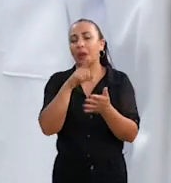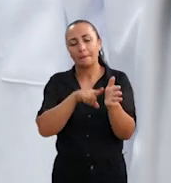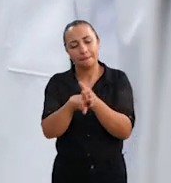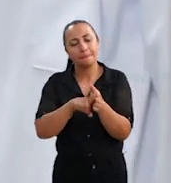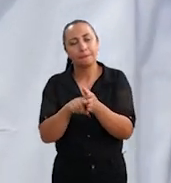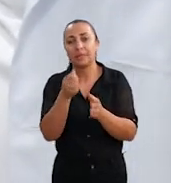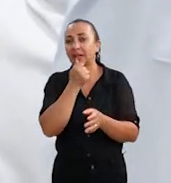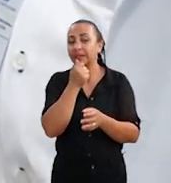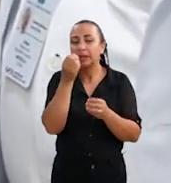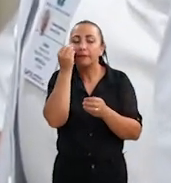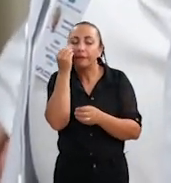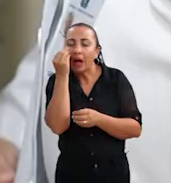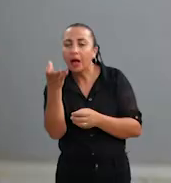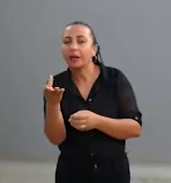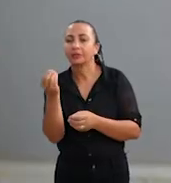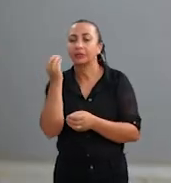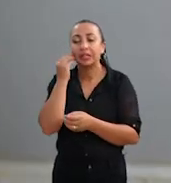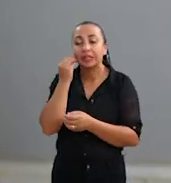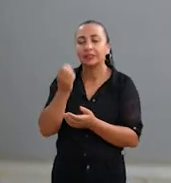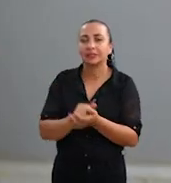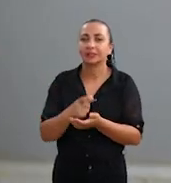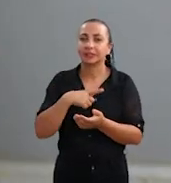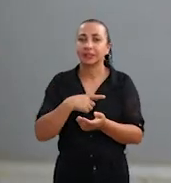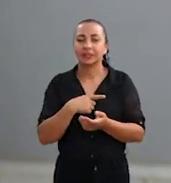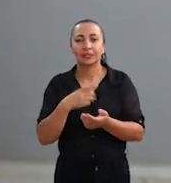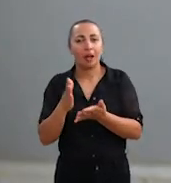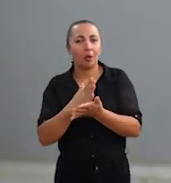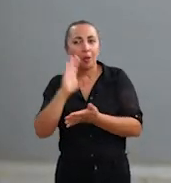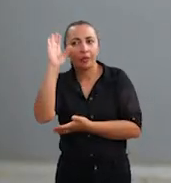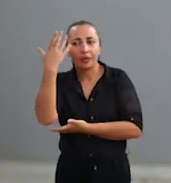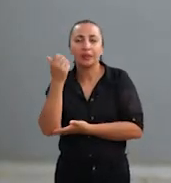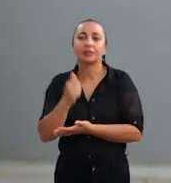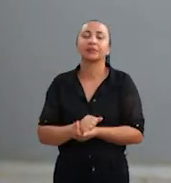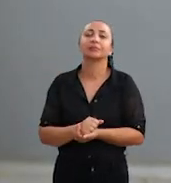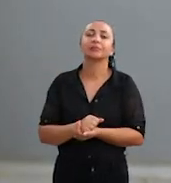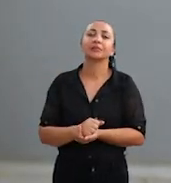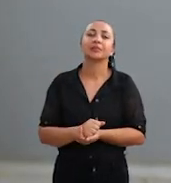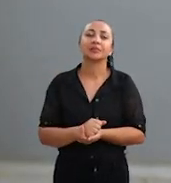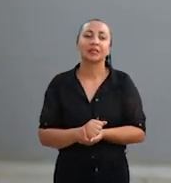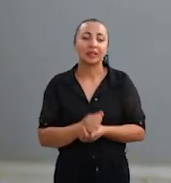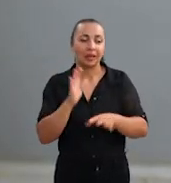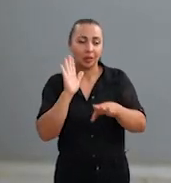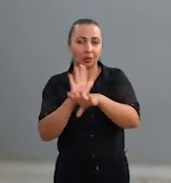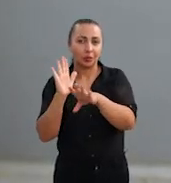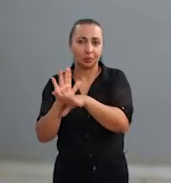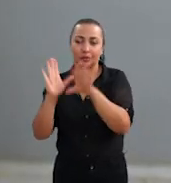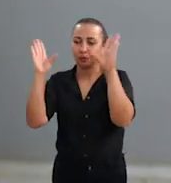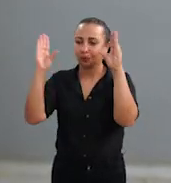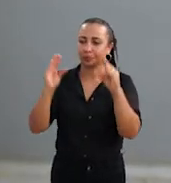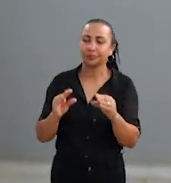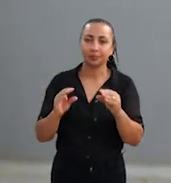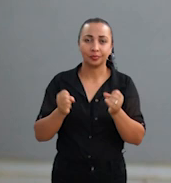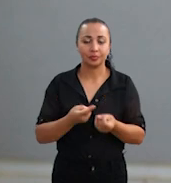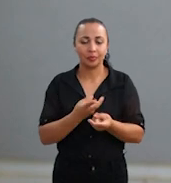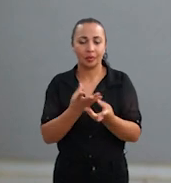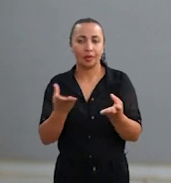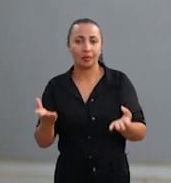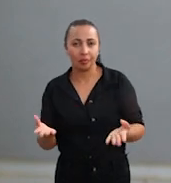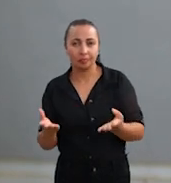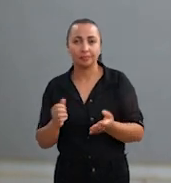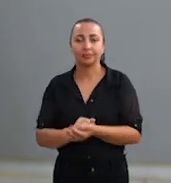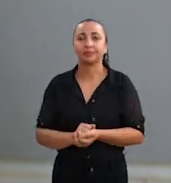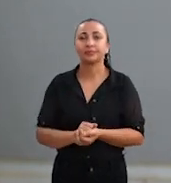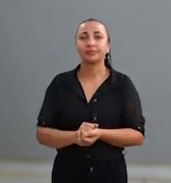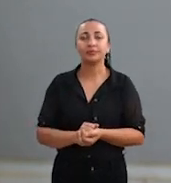em curso ainda. Nós estamos vendo, né, se há um efeito, né, que ajude a diminuir a